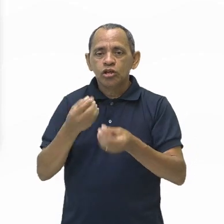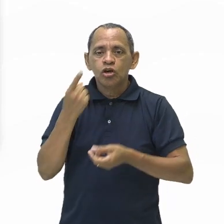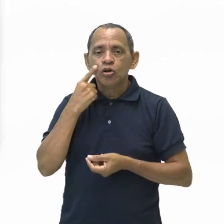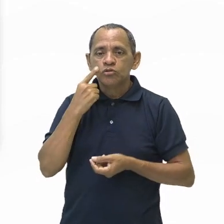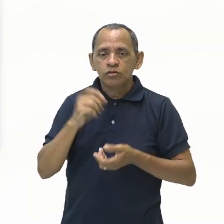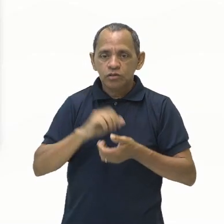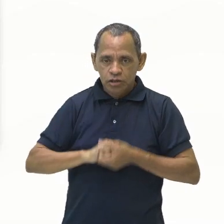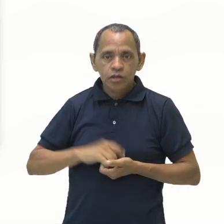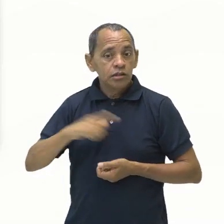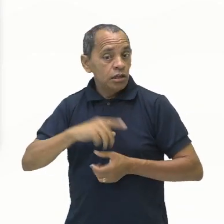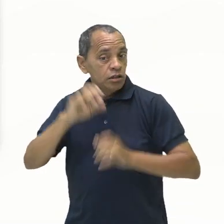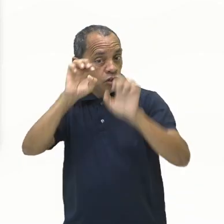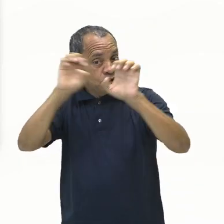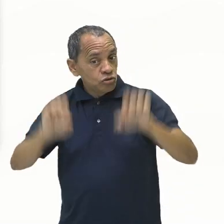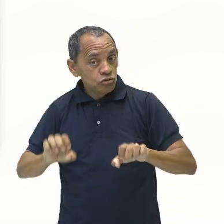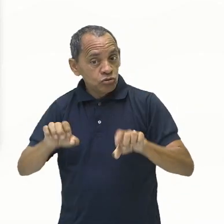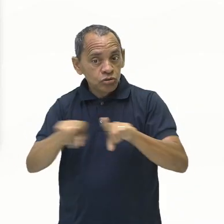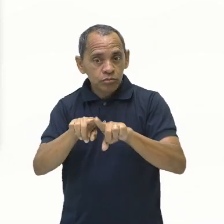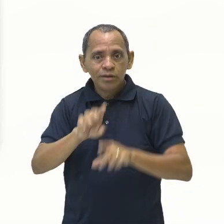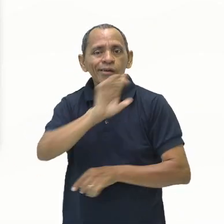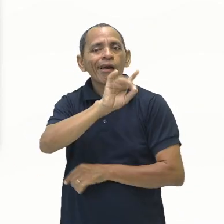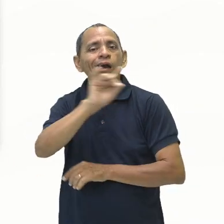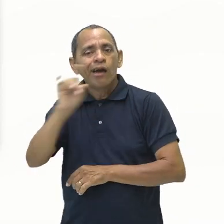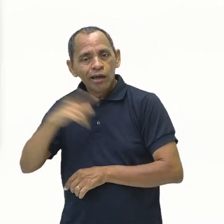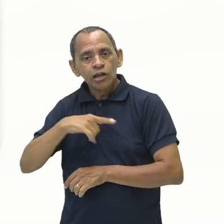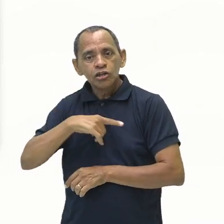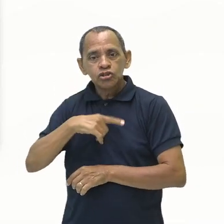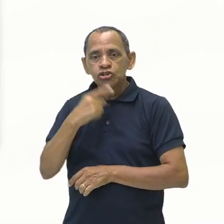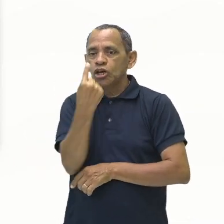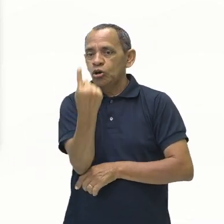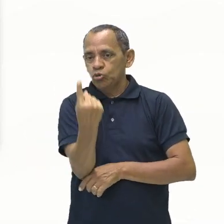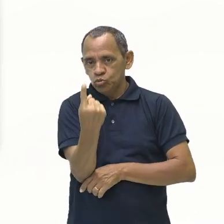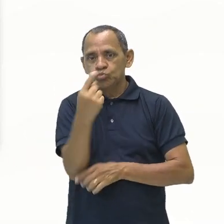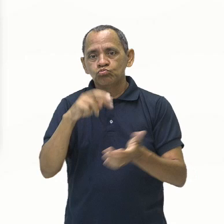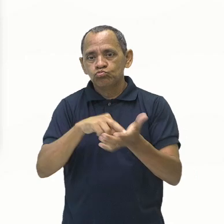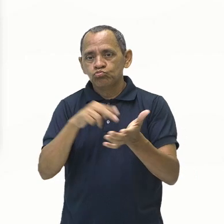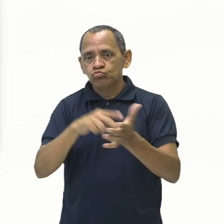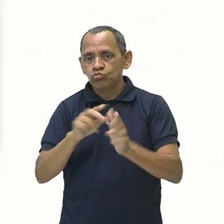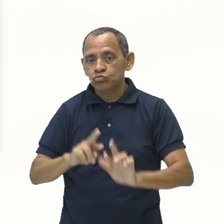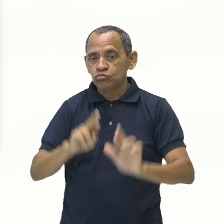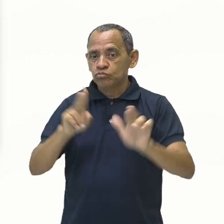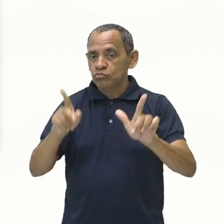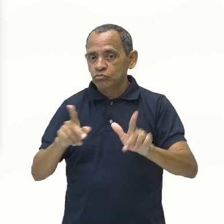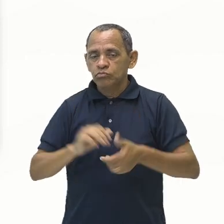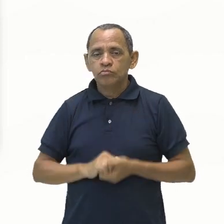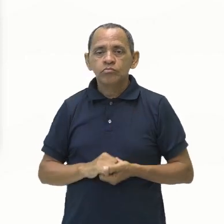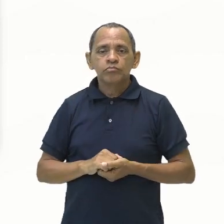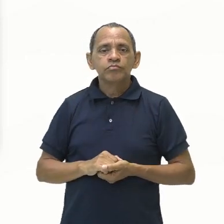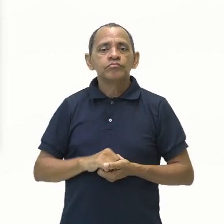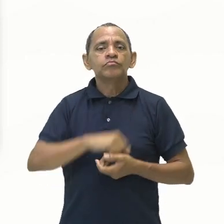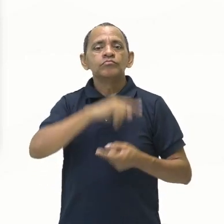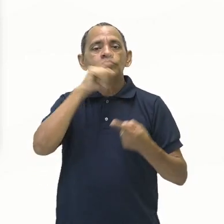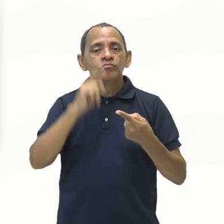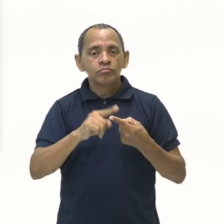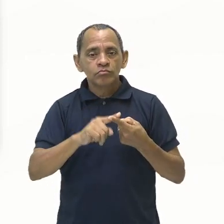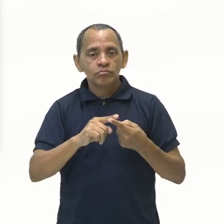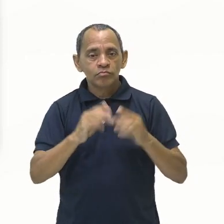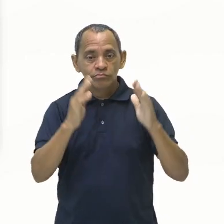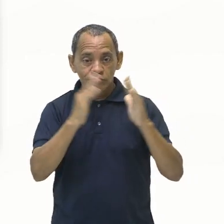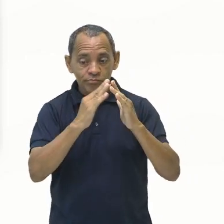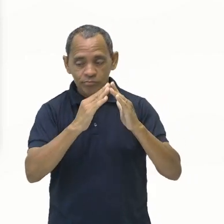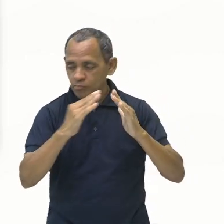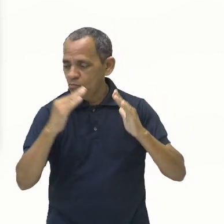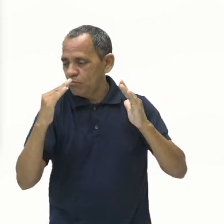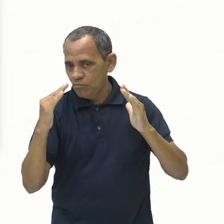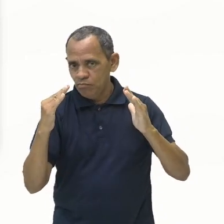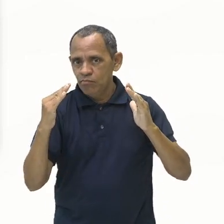aqui estruturas, e cada estrutura possuía um significado, certo? Então, vamos começar com a Casa